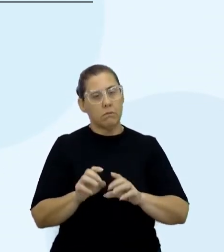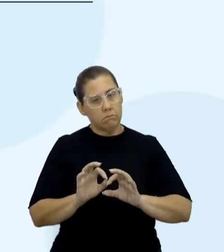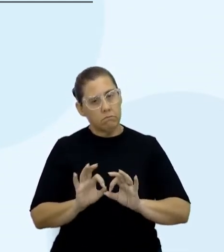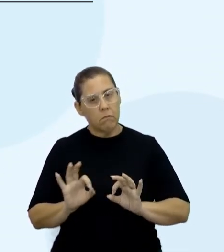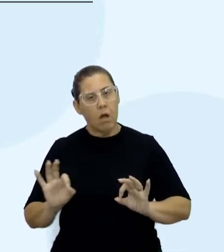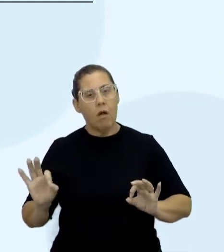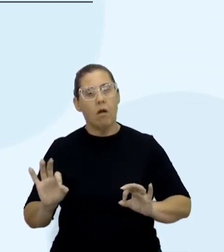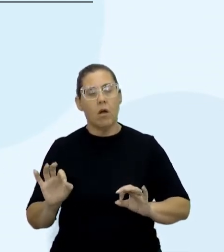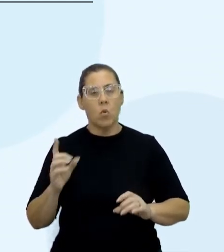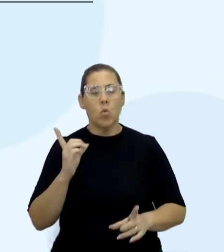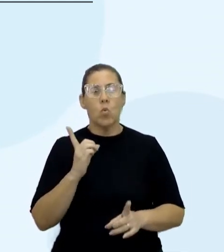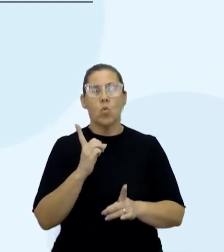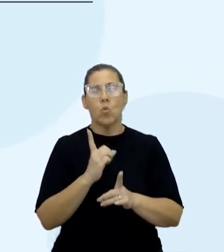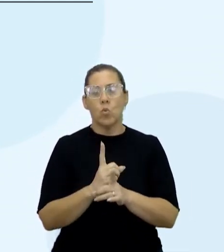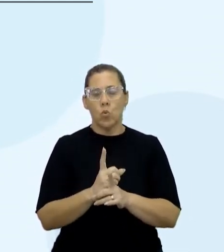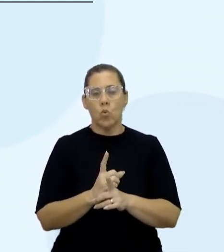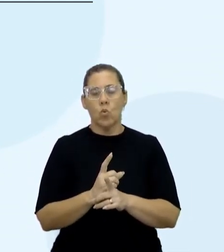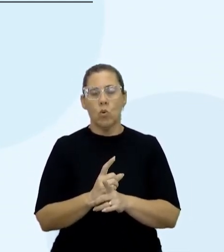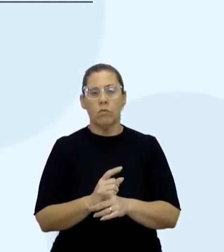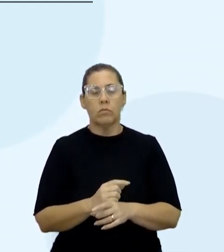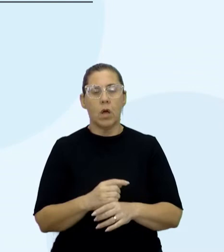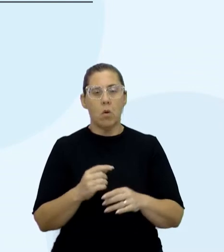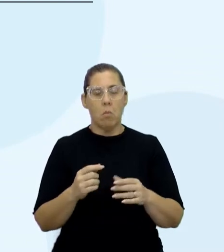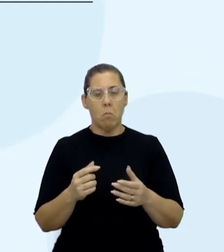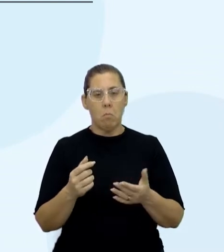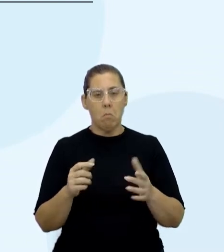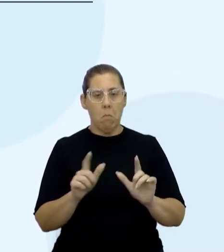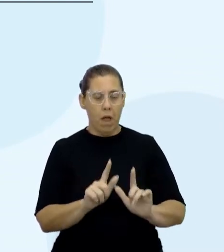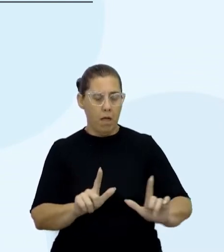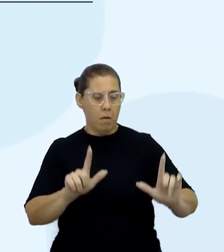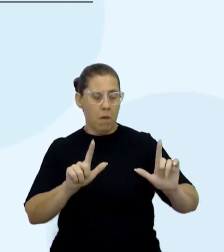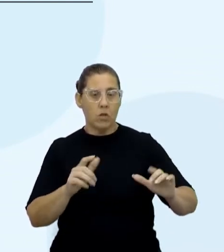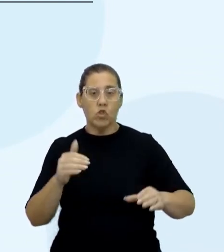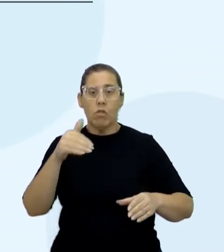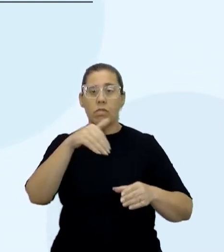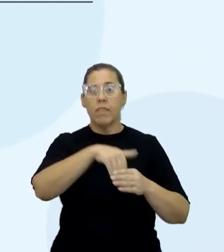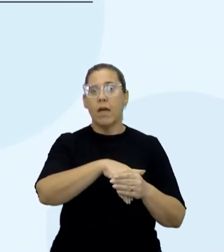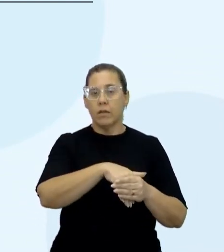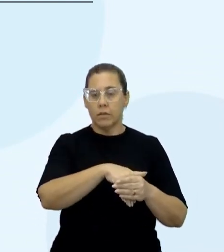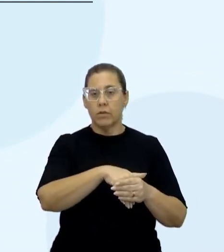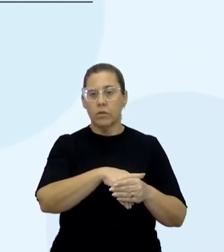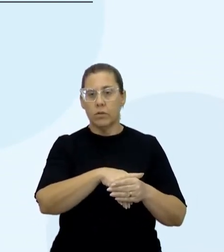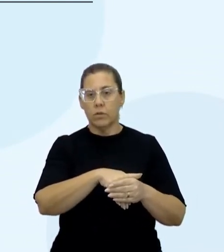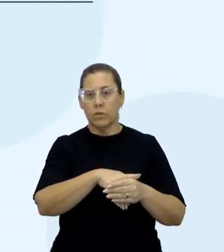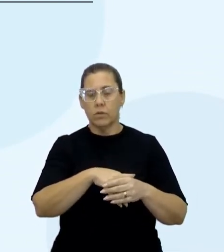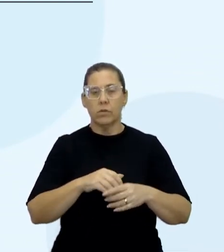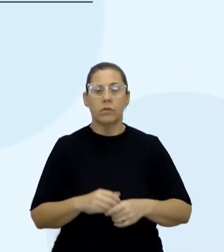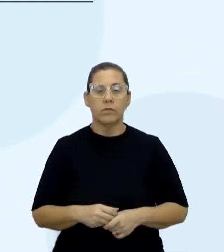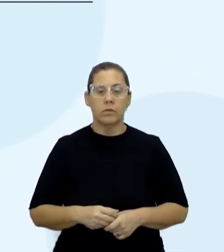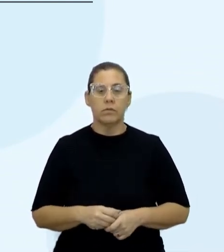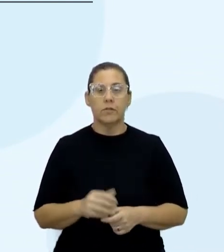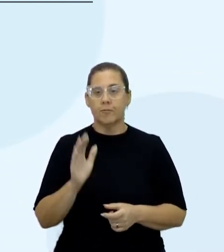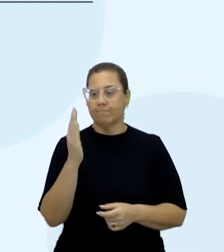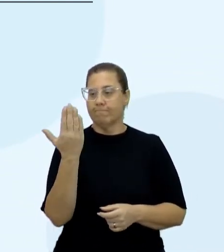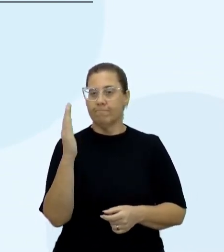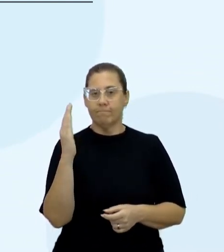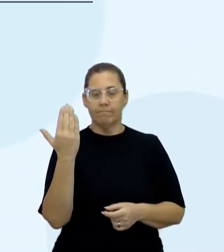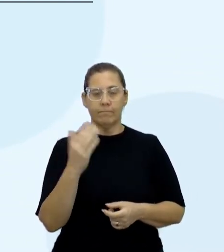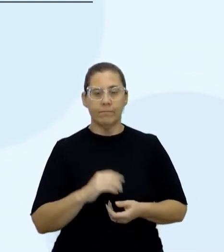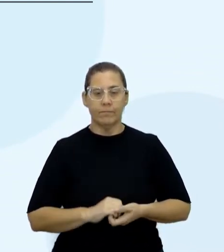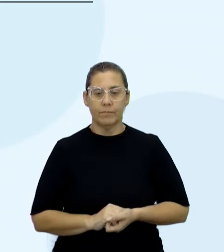daí. Vou encontrar ali um ponto imagem dentro do espelho.